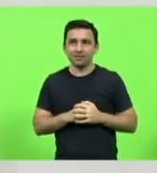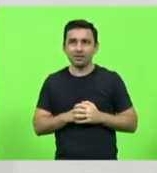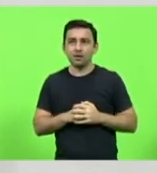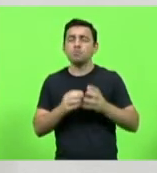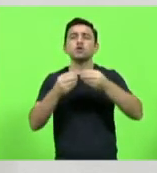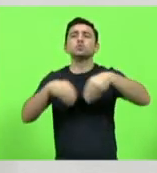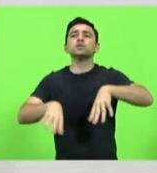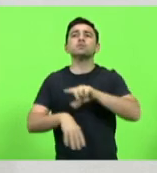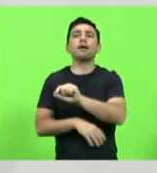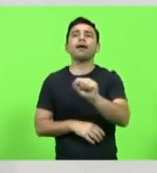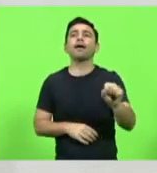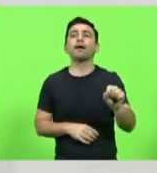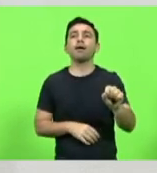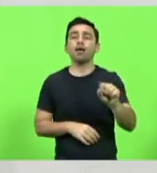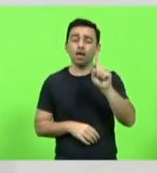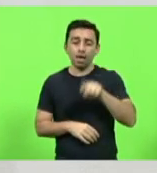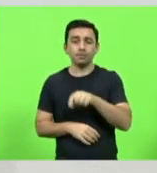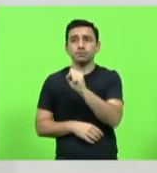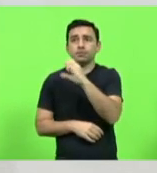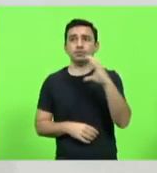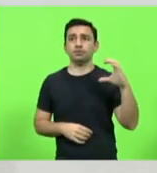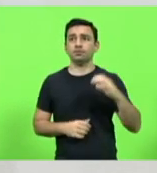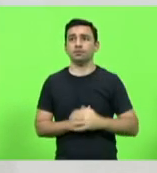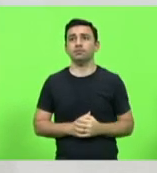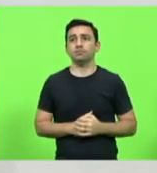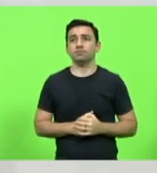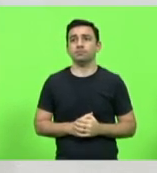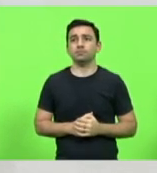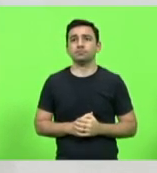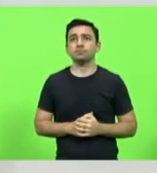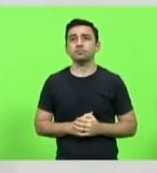quem? Santa Catarina.